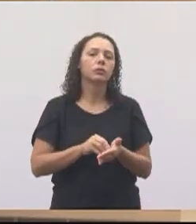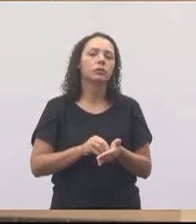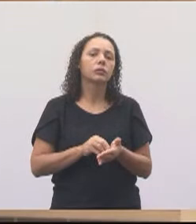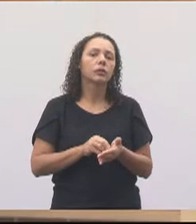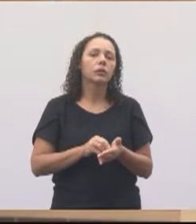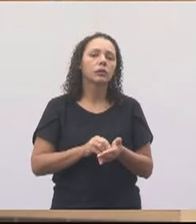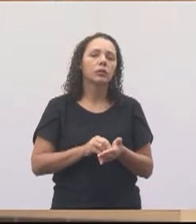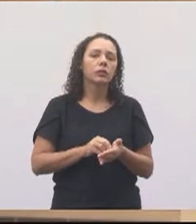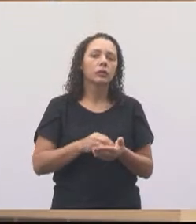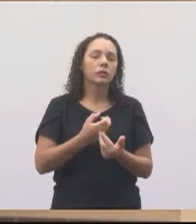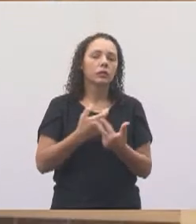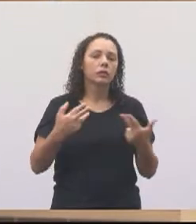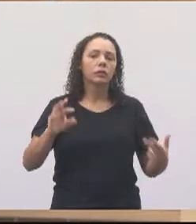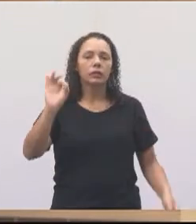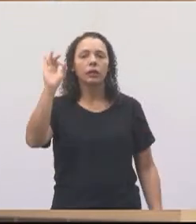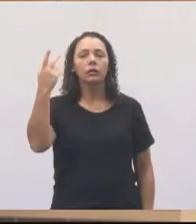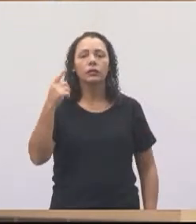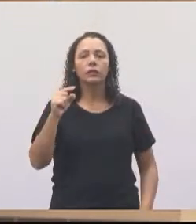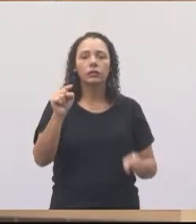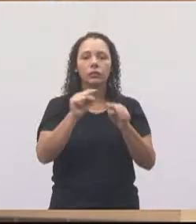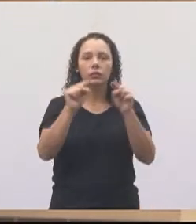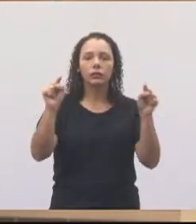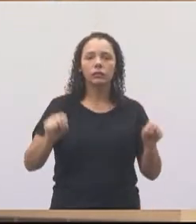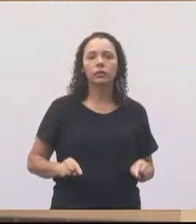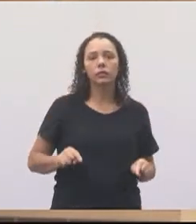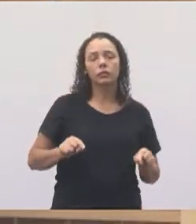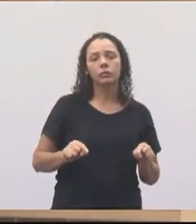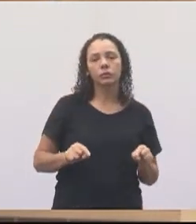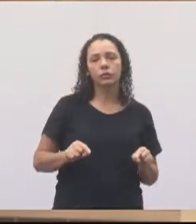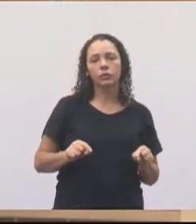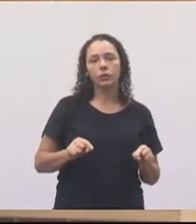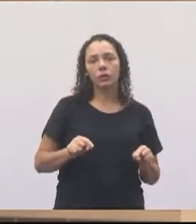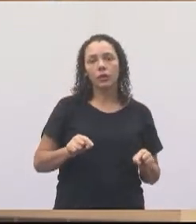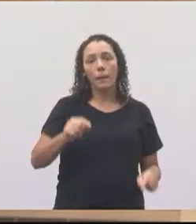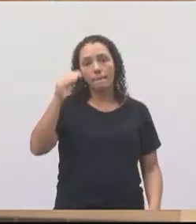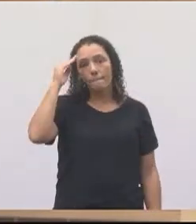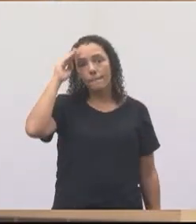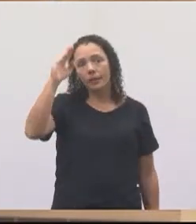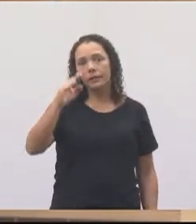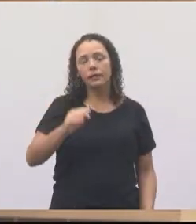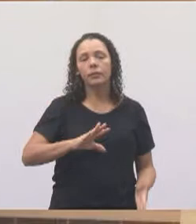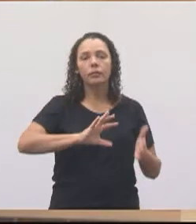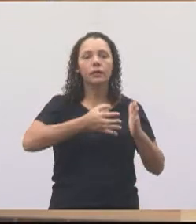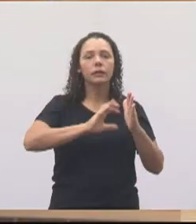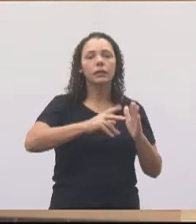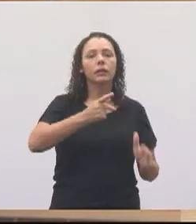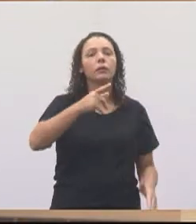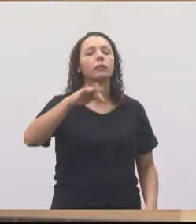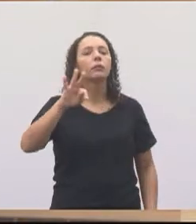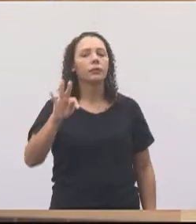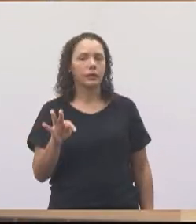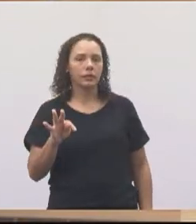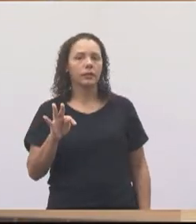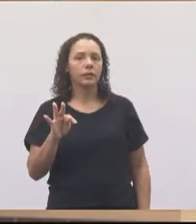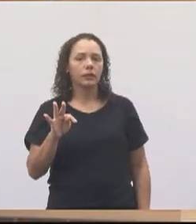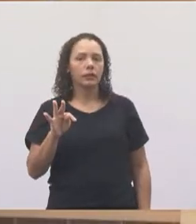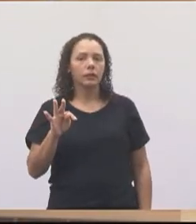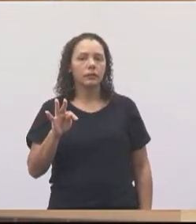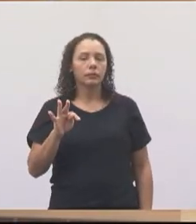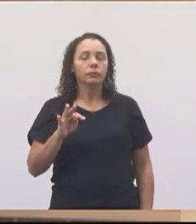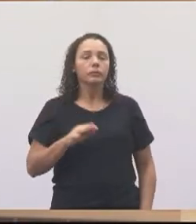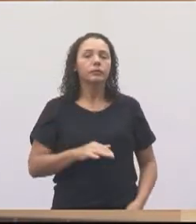daquilo que aconteceu com os servidores públicos, principalmente no governo do PT nessa cidade, na figura do ex-prefeito Hamilton Ribeiro